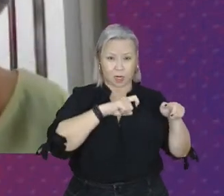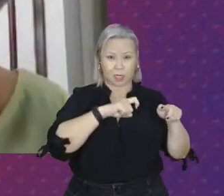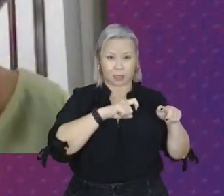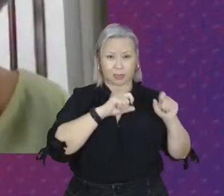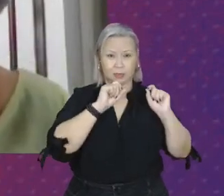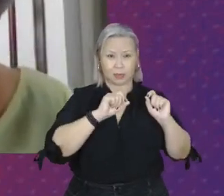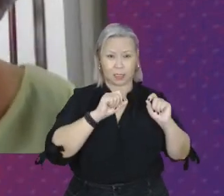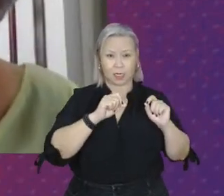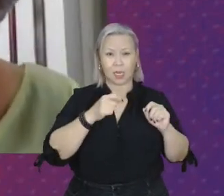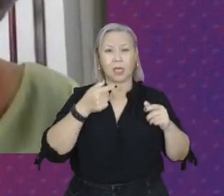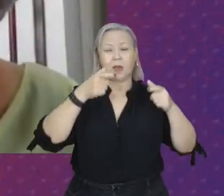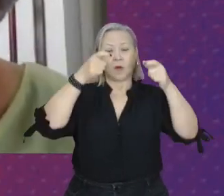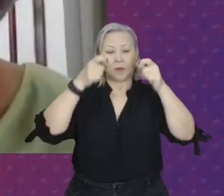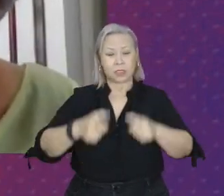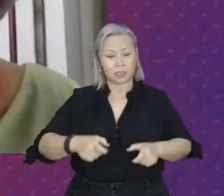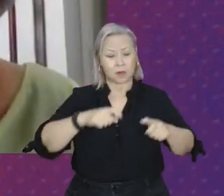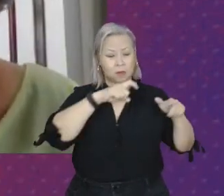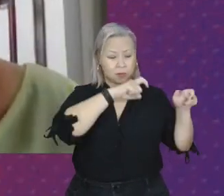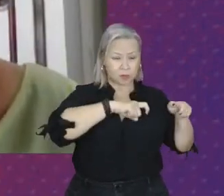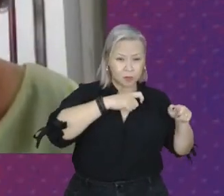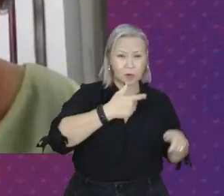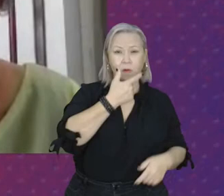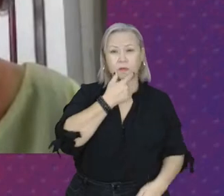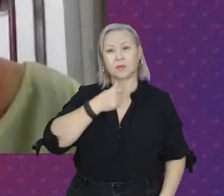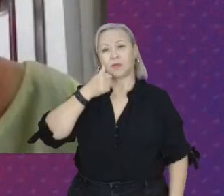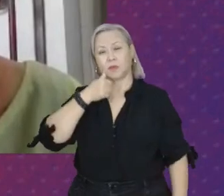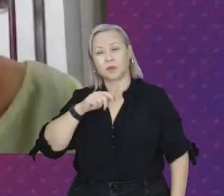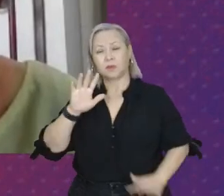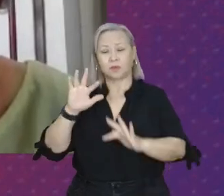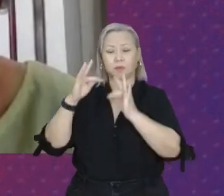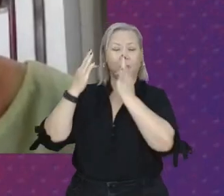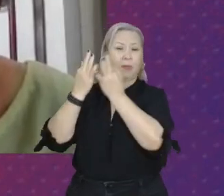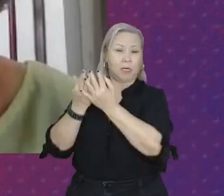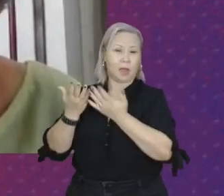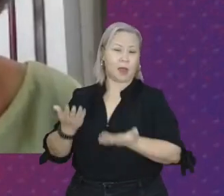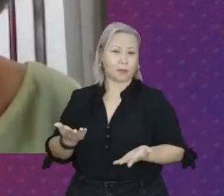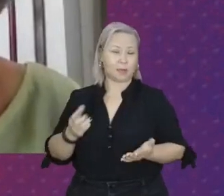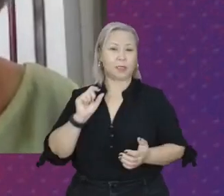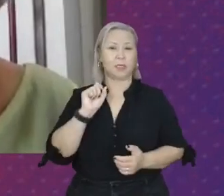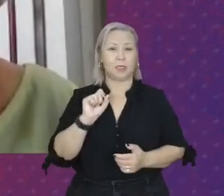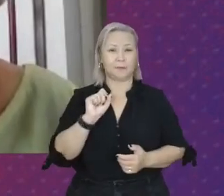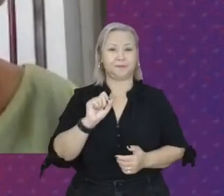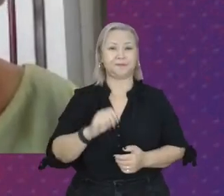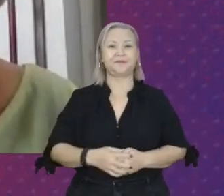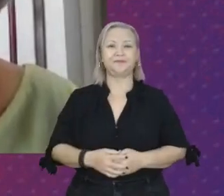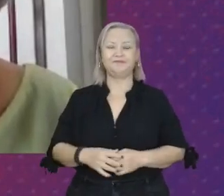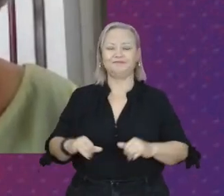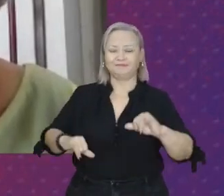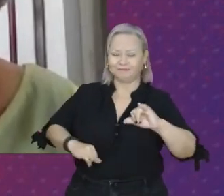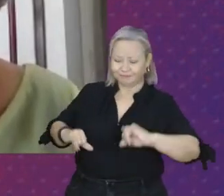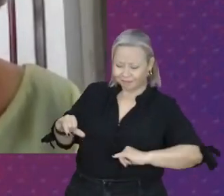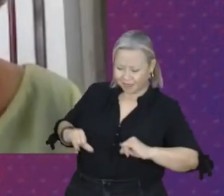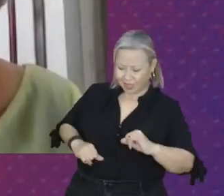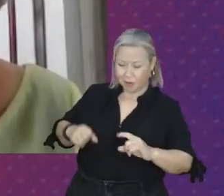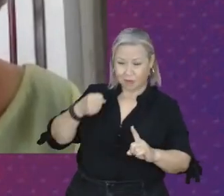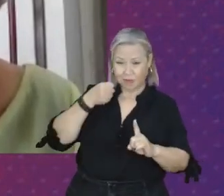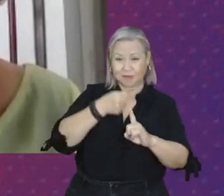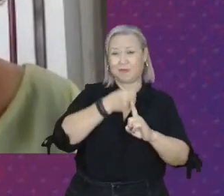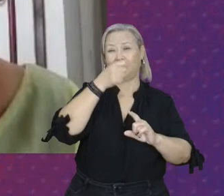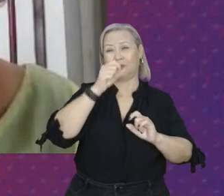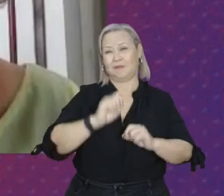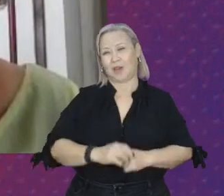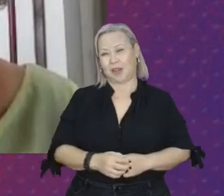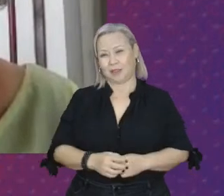onde estão agricultores e agricultoras familiares que sofrem o impacto das